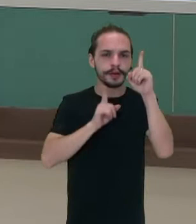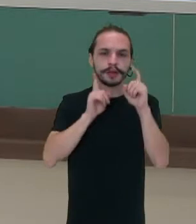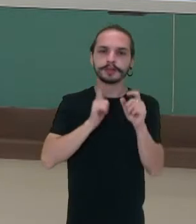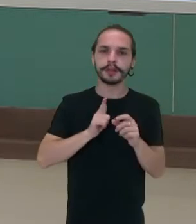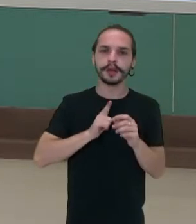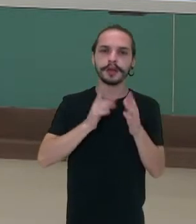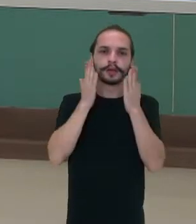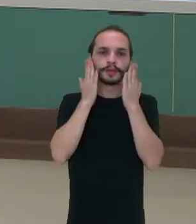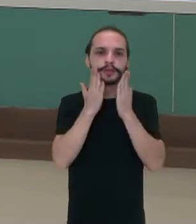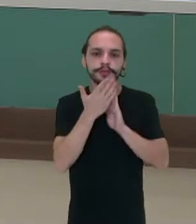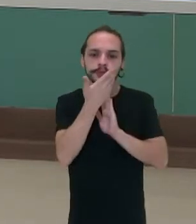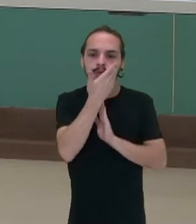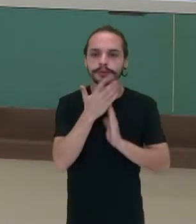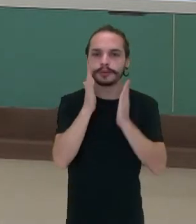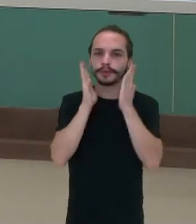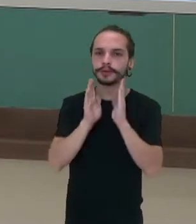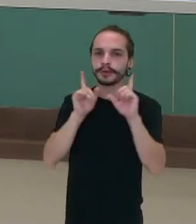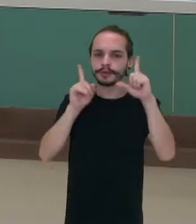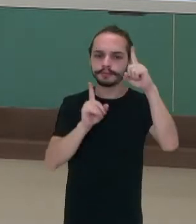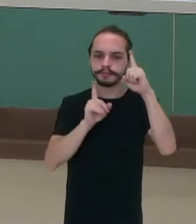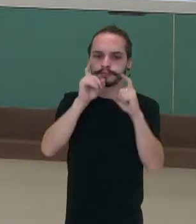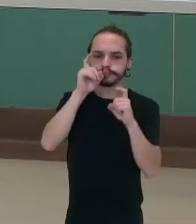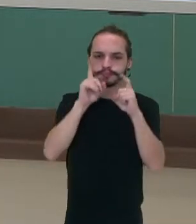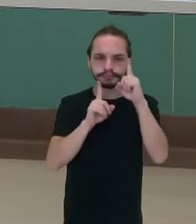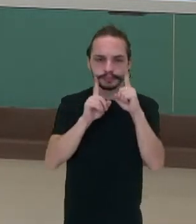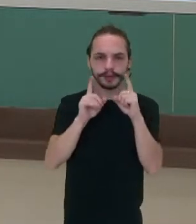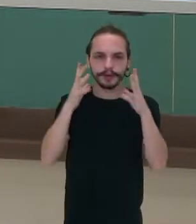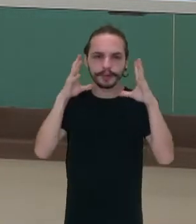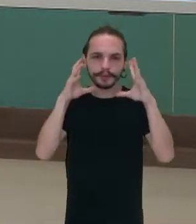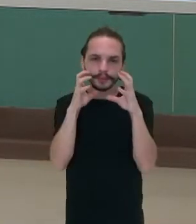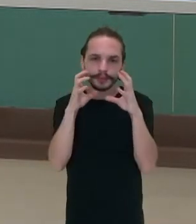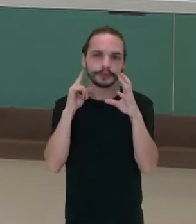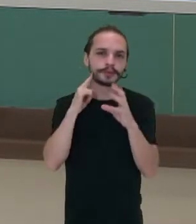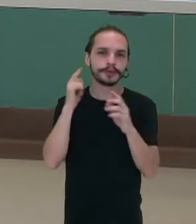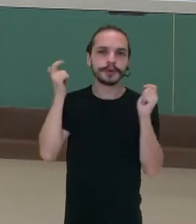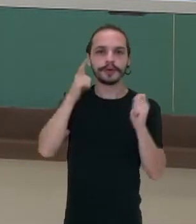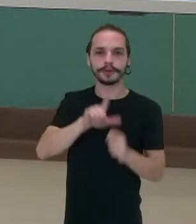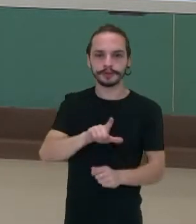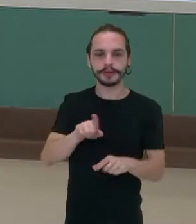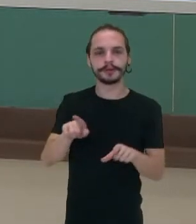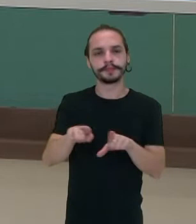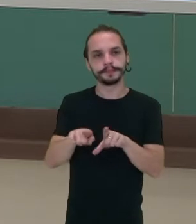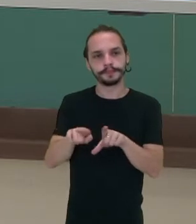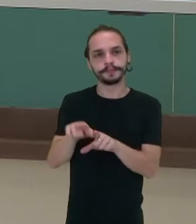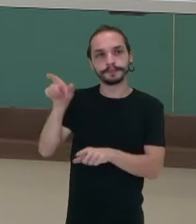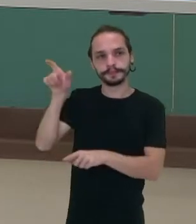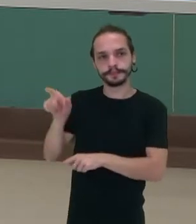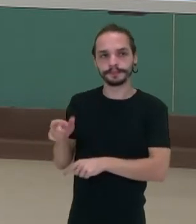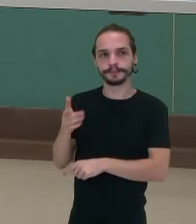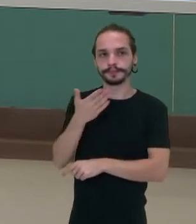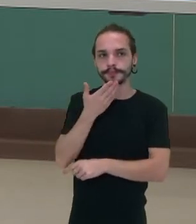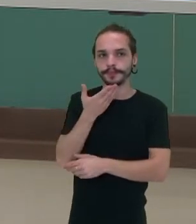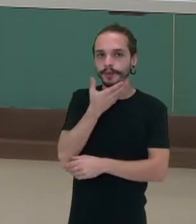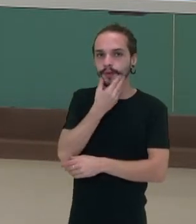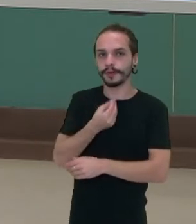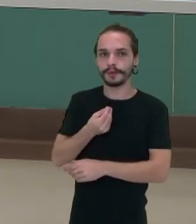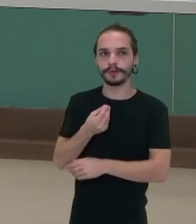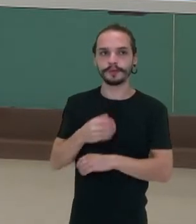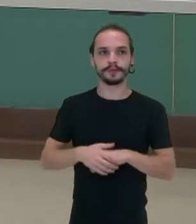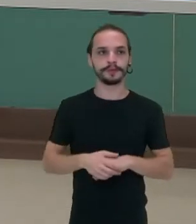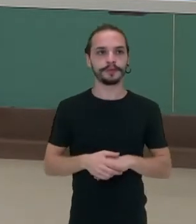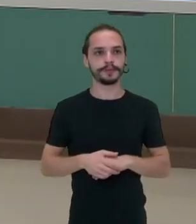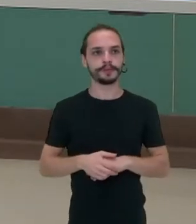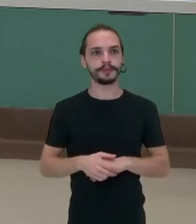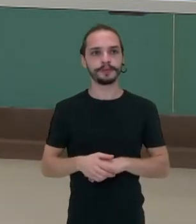a musculatura, então vai trazer vamos colocar uma exibição técnica das pessoas. E o Michelangelo, que ele vai se tornar. Vamos colocar Caravaggio,